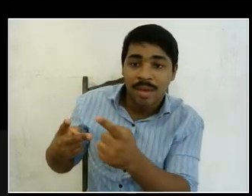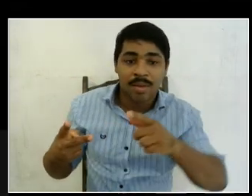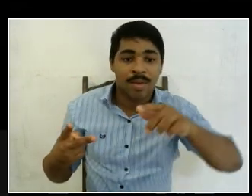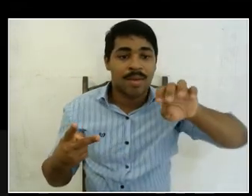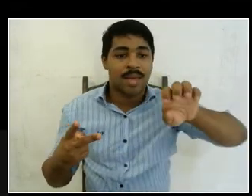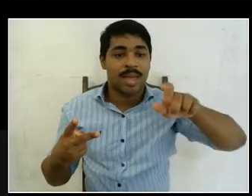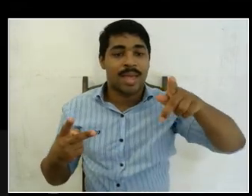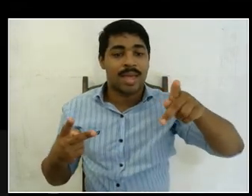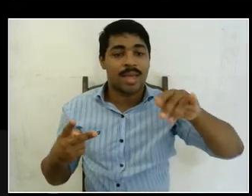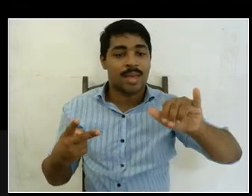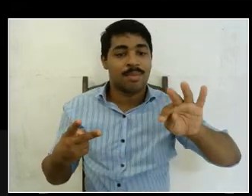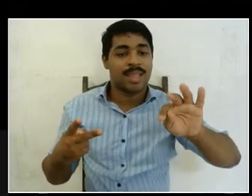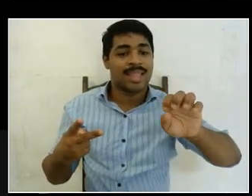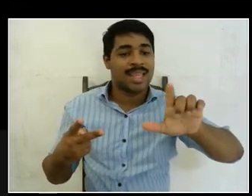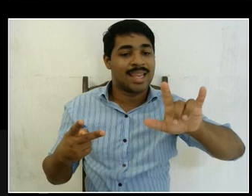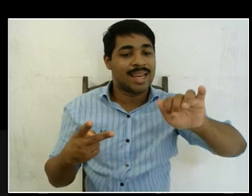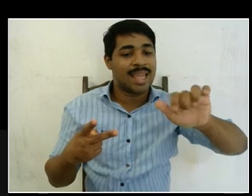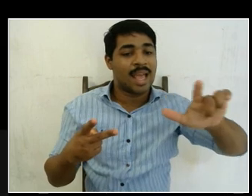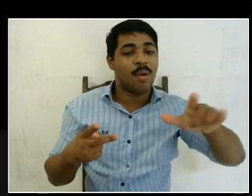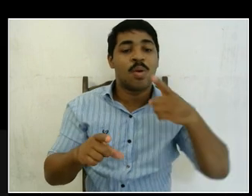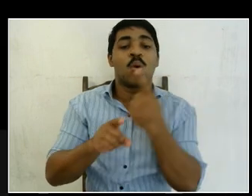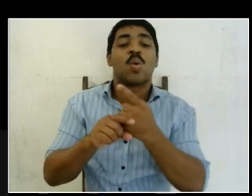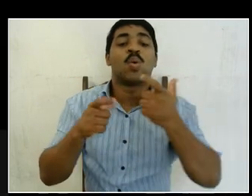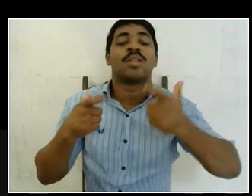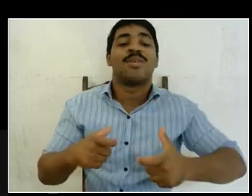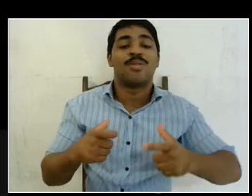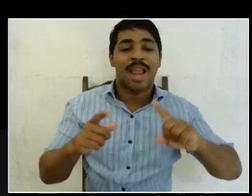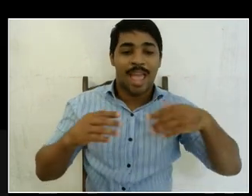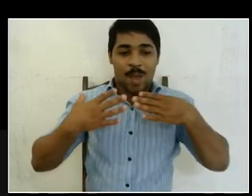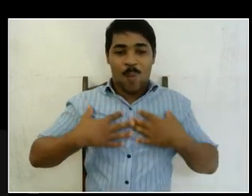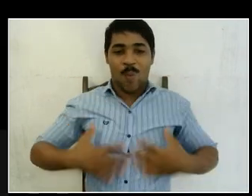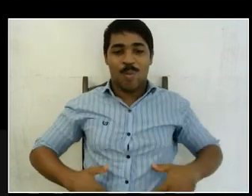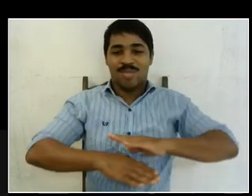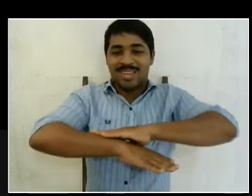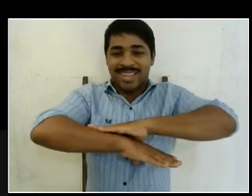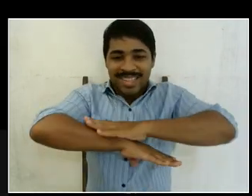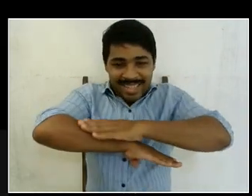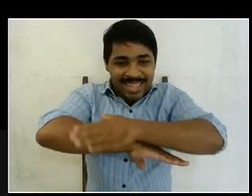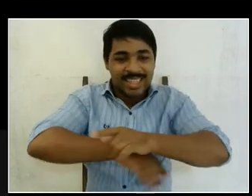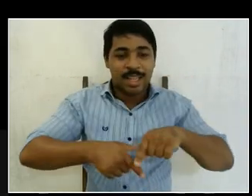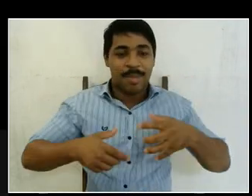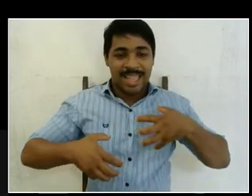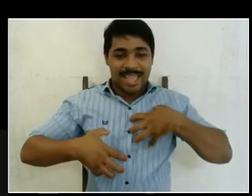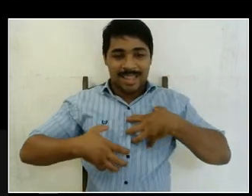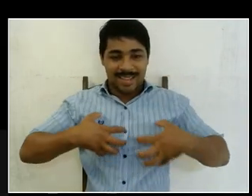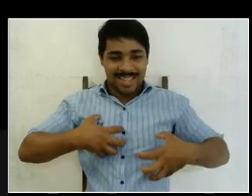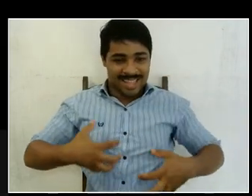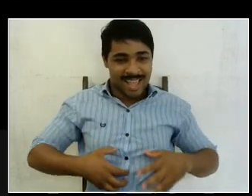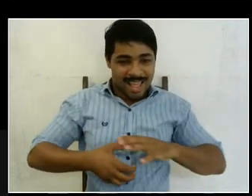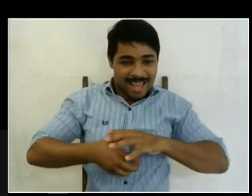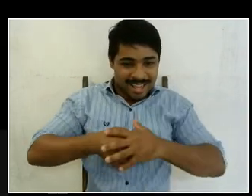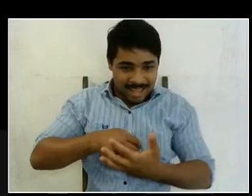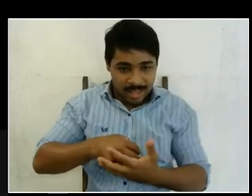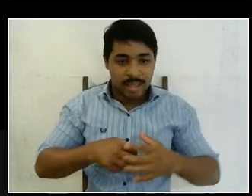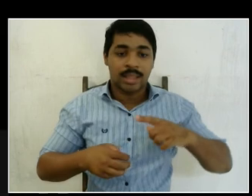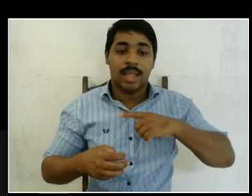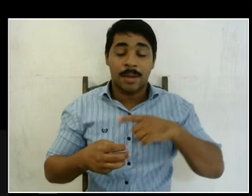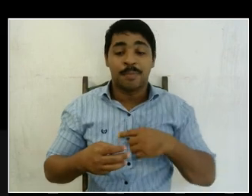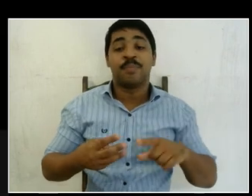nosso corpo, a nossa pele, por exemplo, e revestindo órgãos internos também. O tecido muscular,